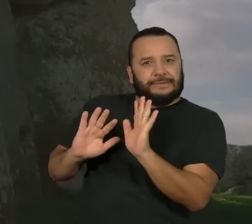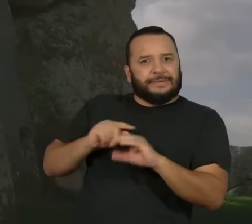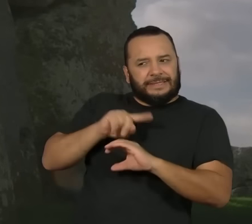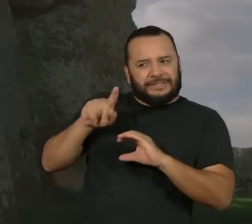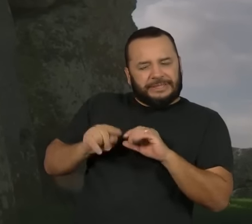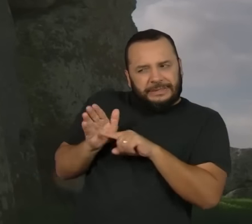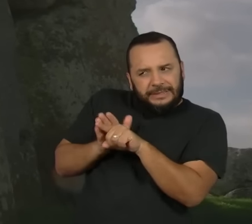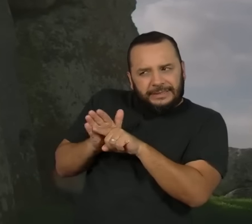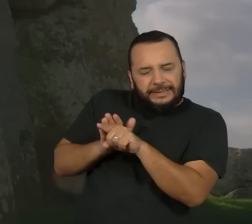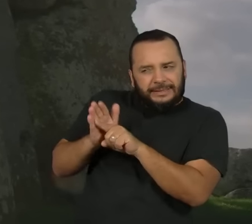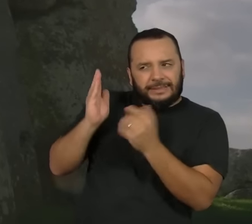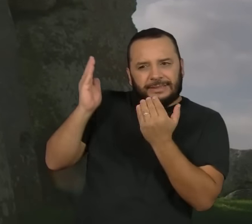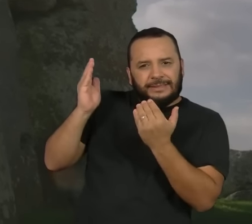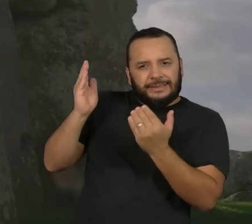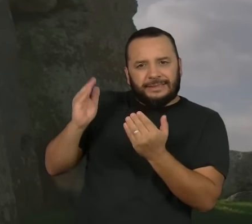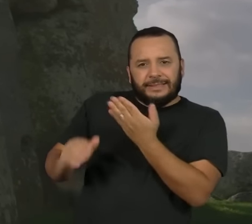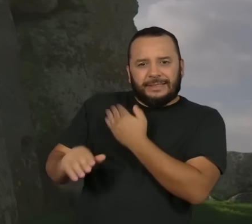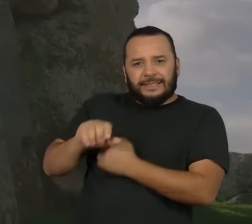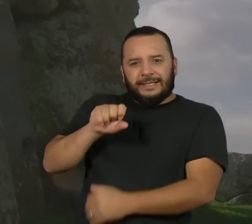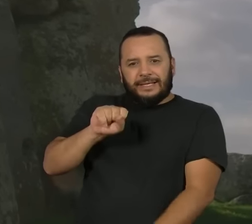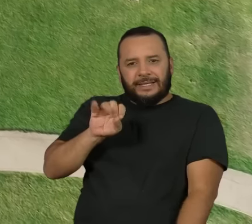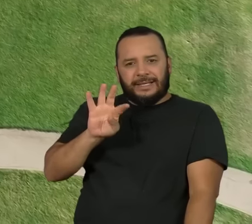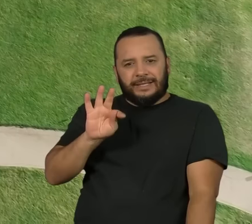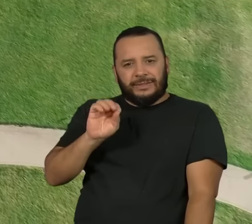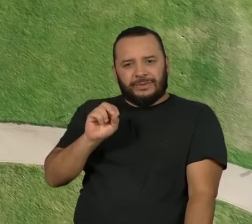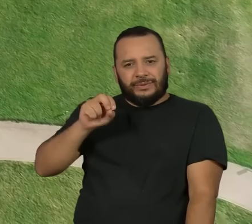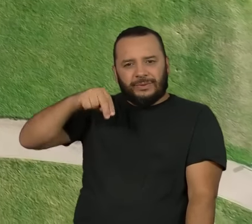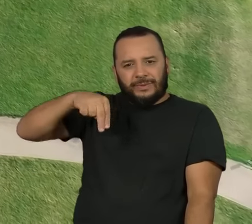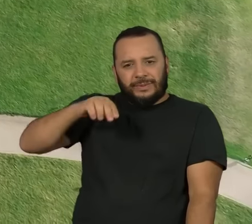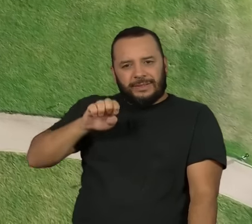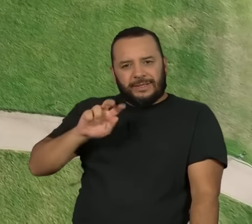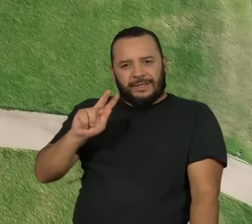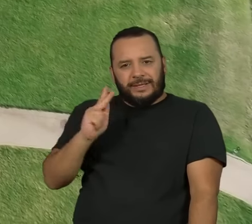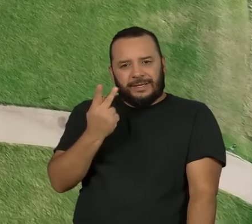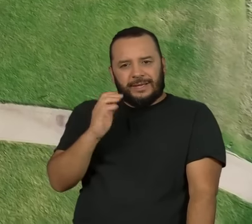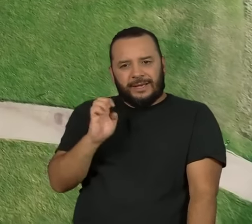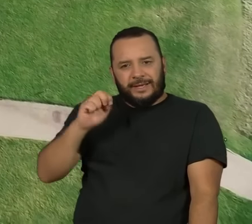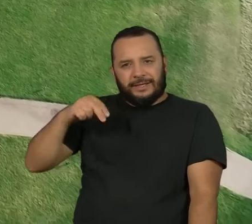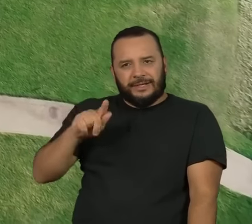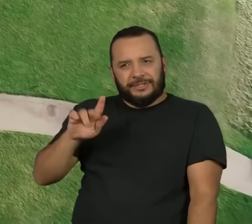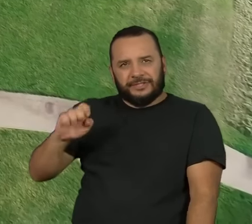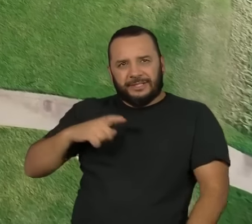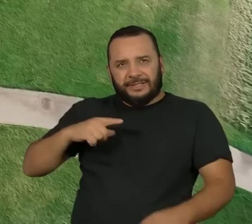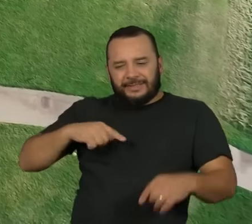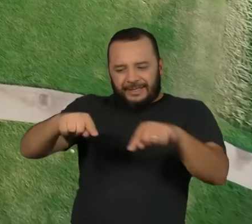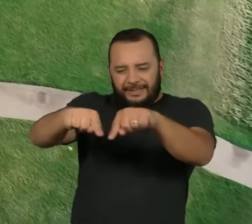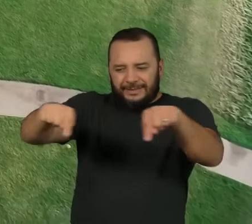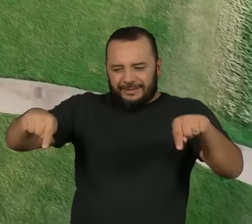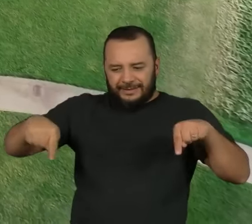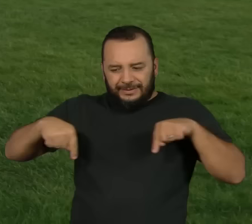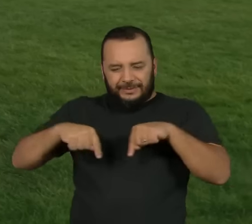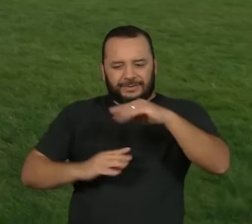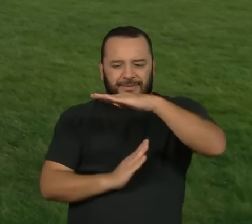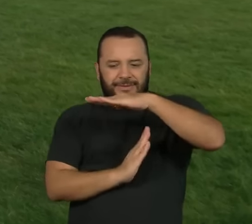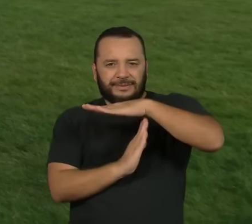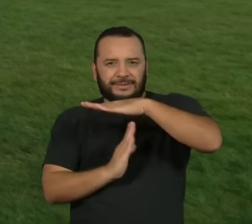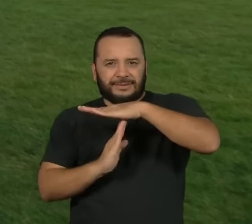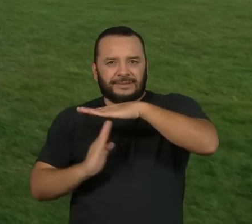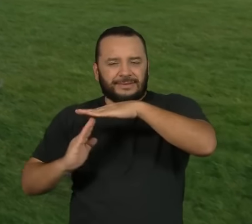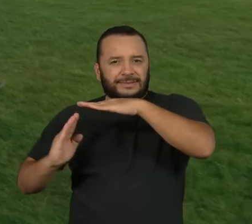Stonehenge é formado por grandes blocos de pedras dispostos em círculo. Fica em Salisbury, na Inglaterra, e foi